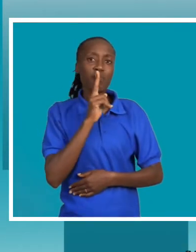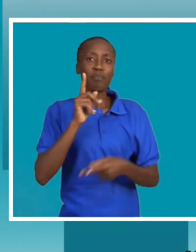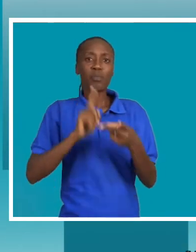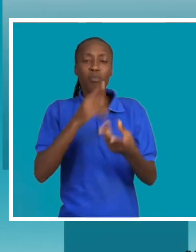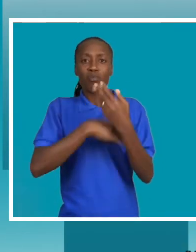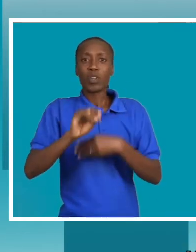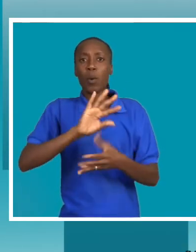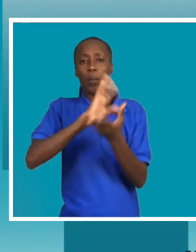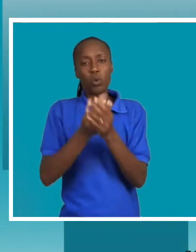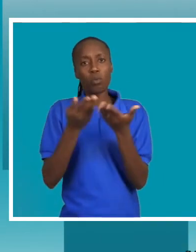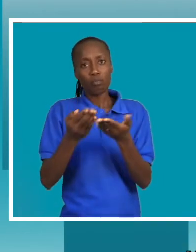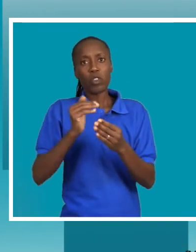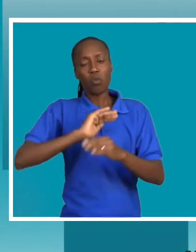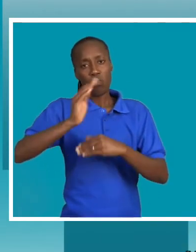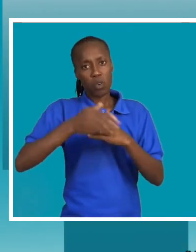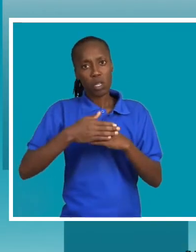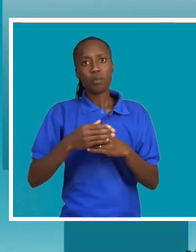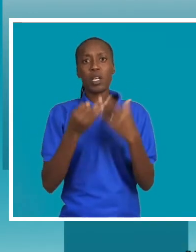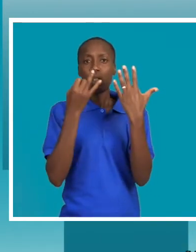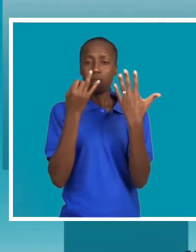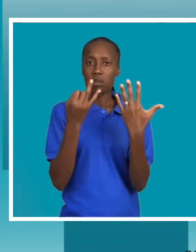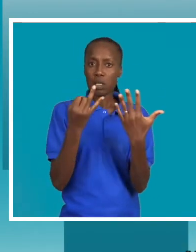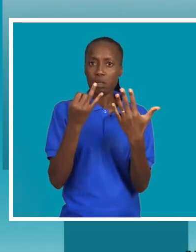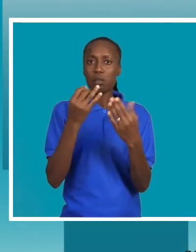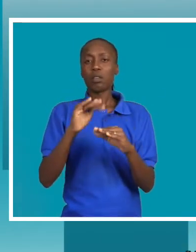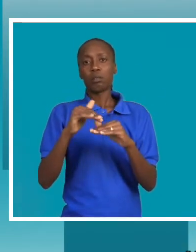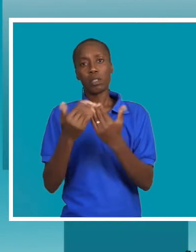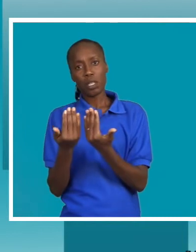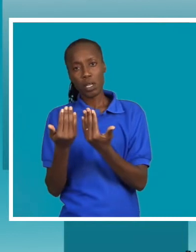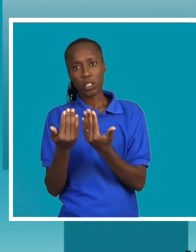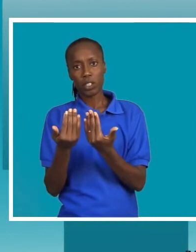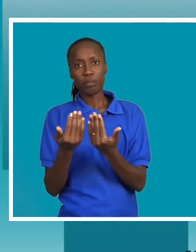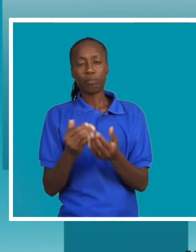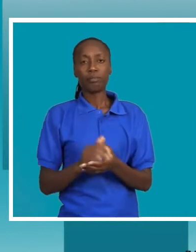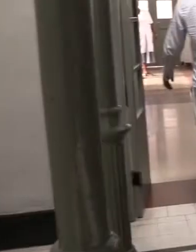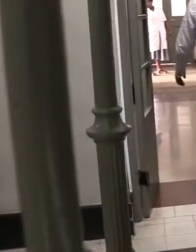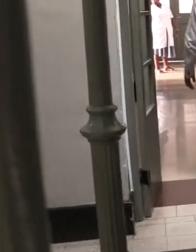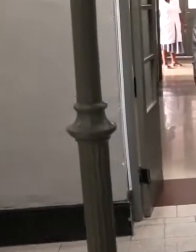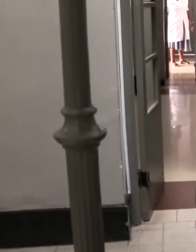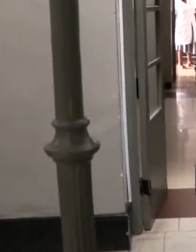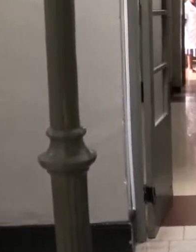hoje é tudo. Nós voltamos daqui a sete dias. Até lá.